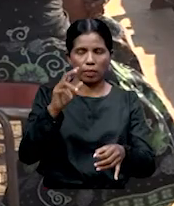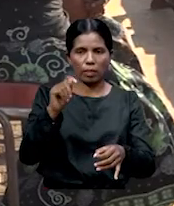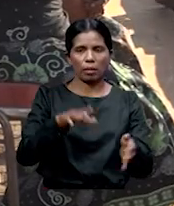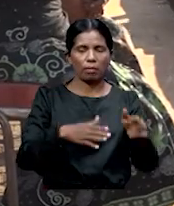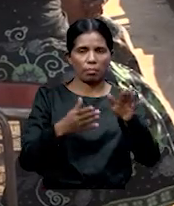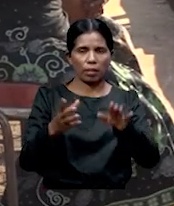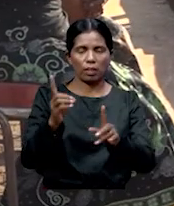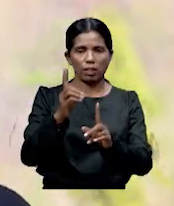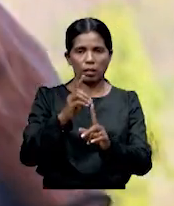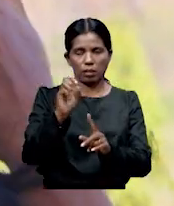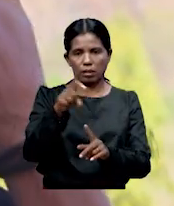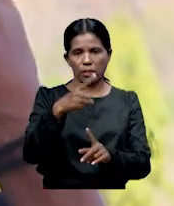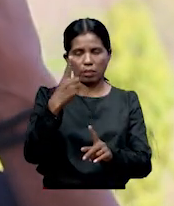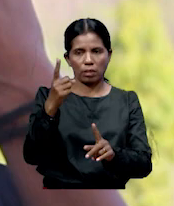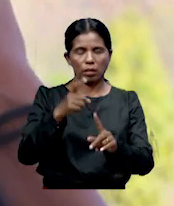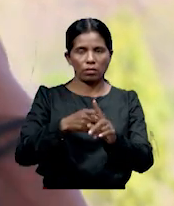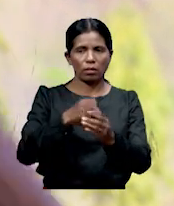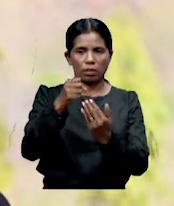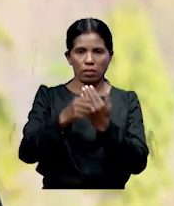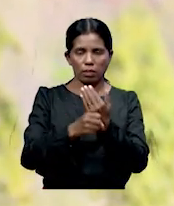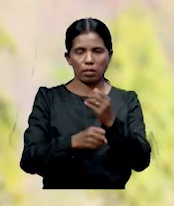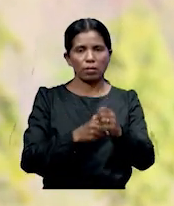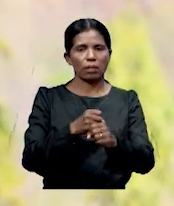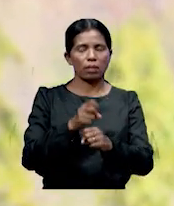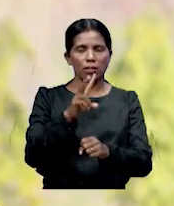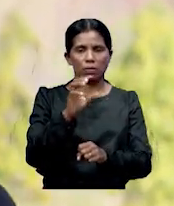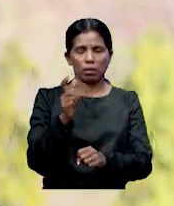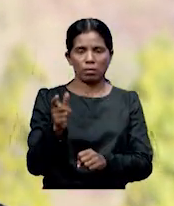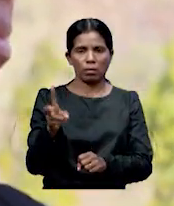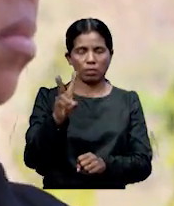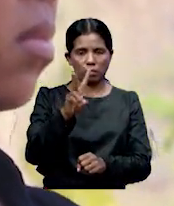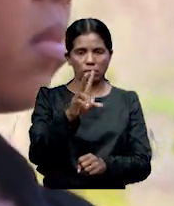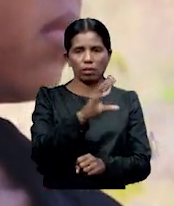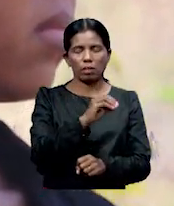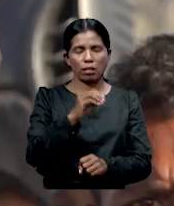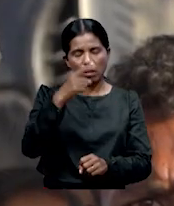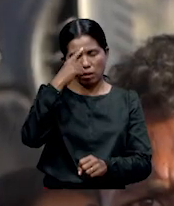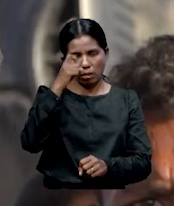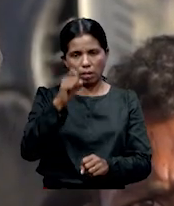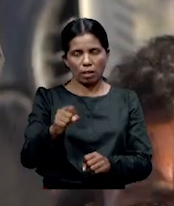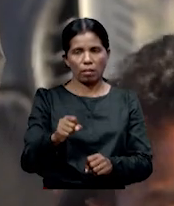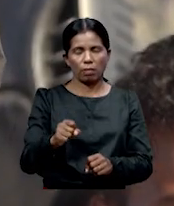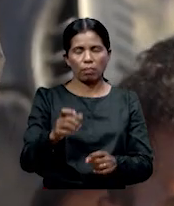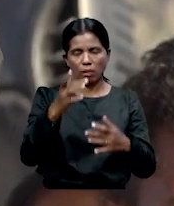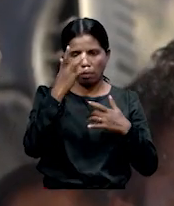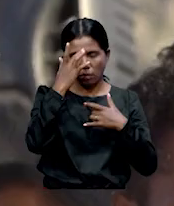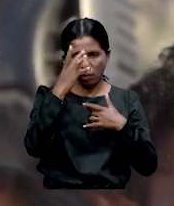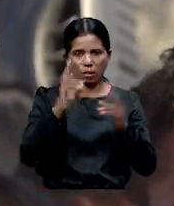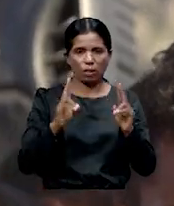a Lourança Nuno Lessen Ila fulan setembro tinam reunir rua o Nuno Lessen Rua também retam atacação de